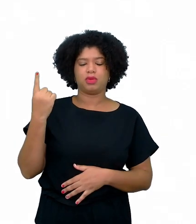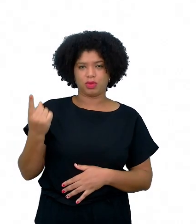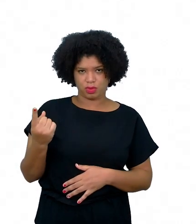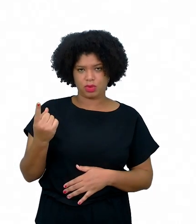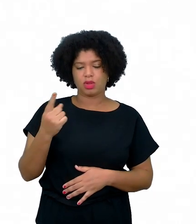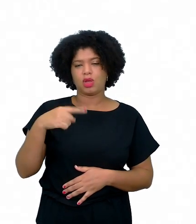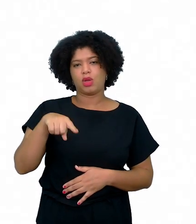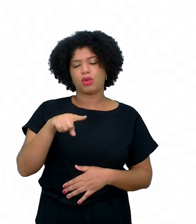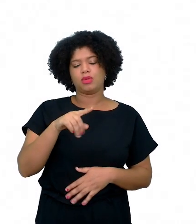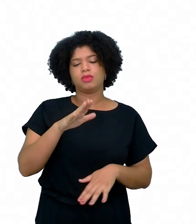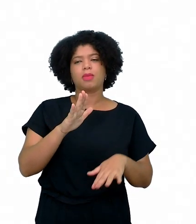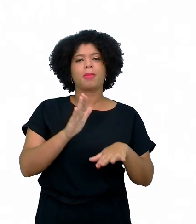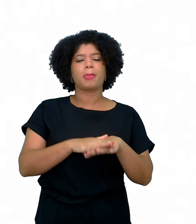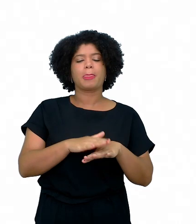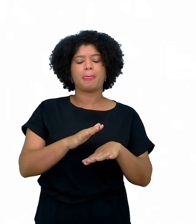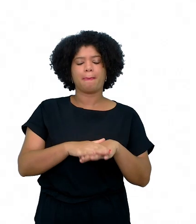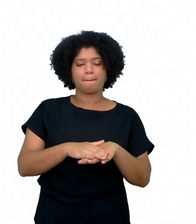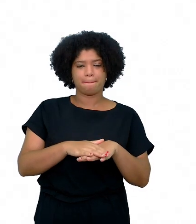forem para